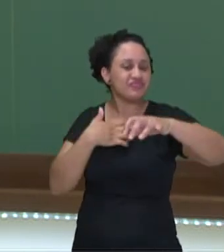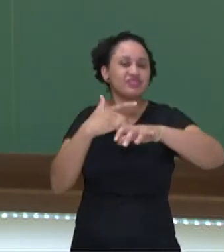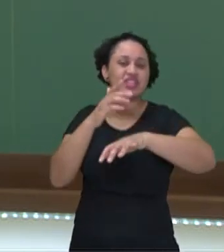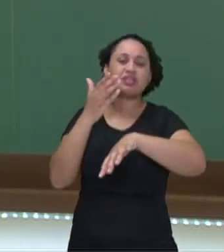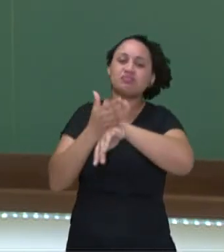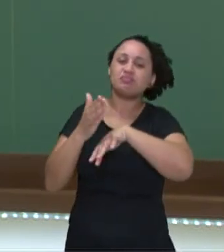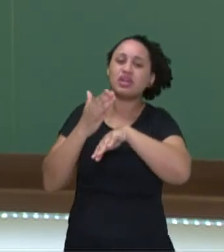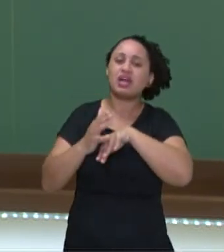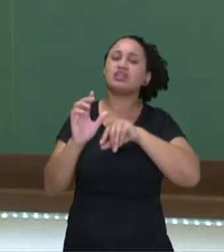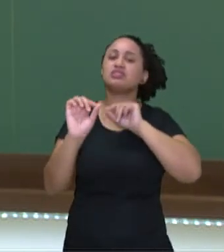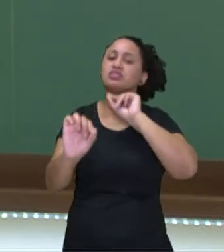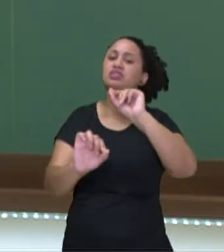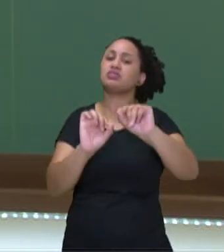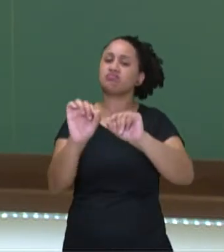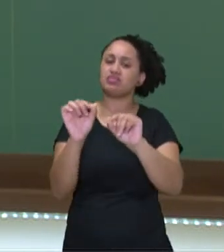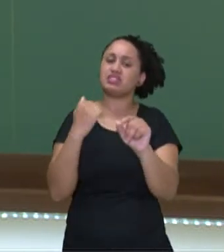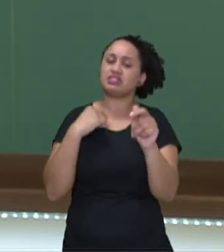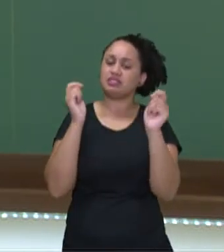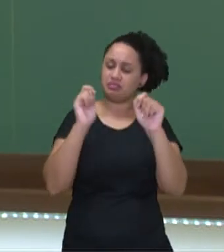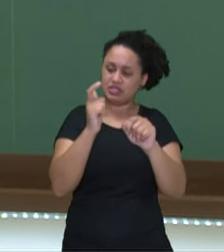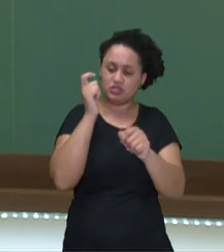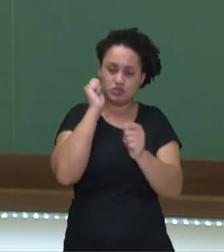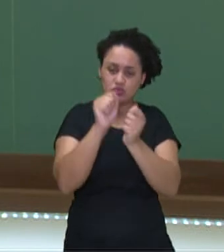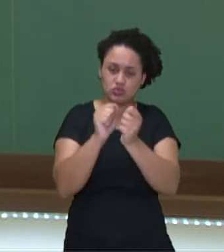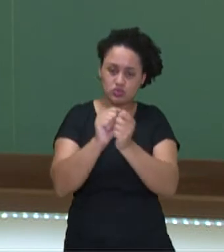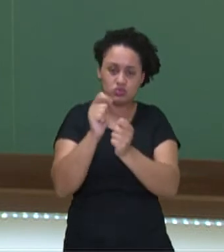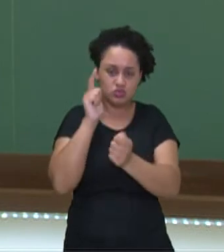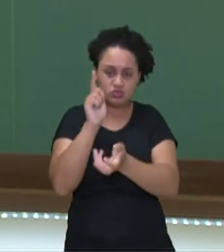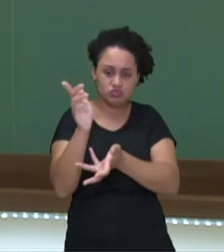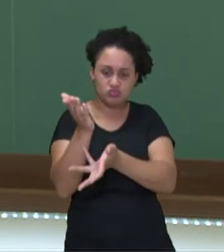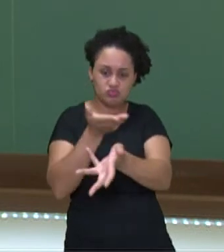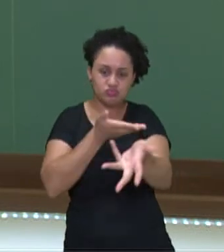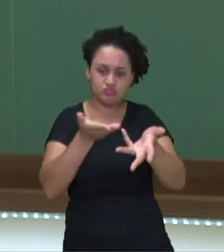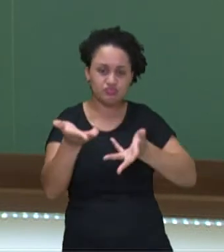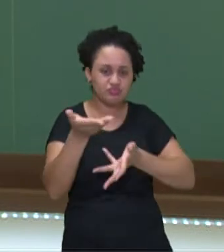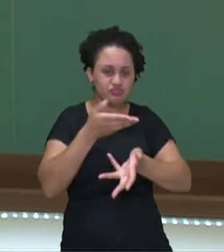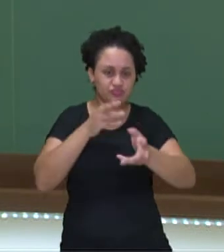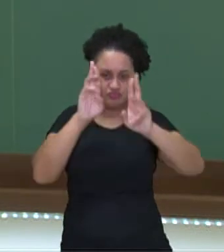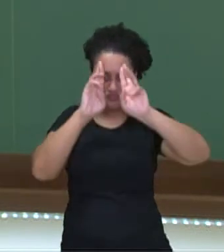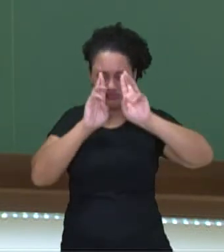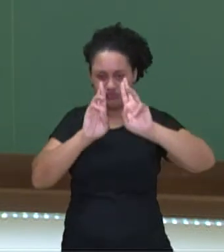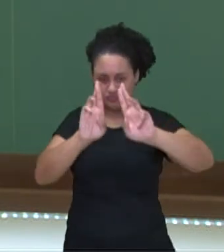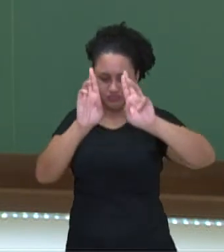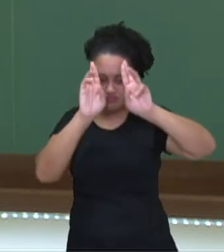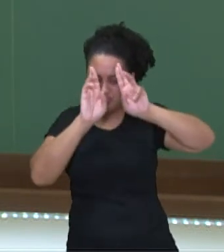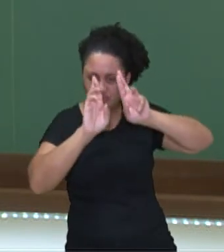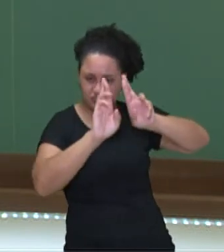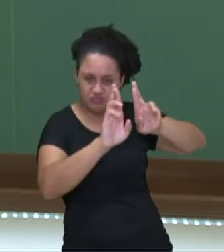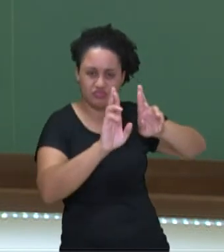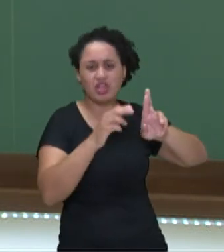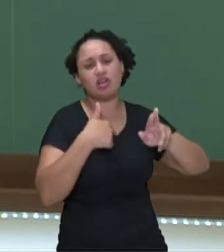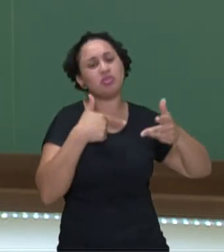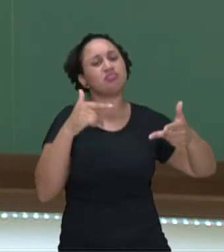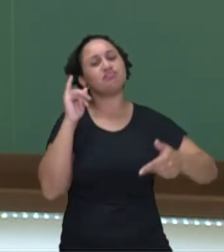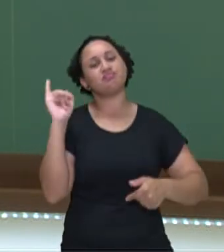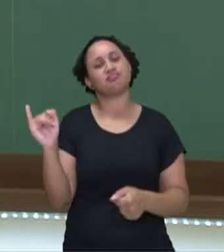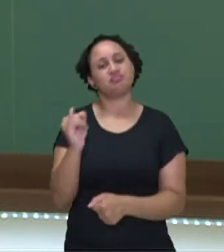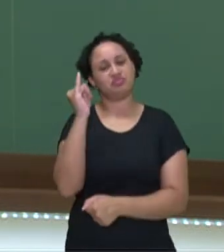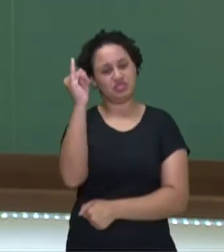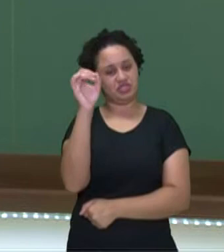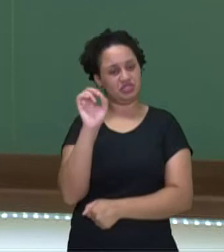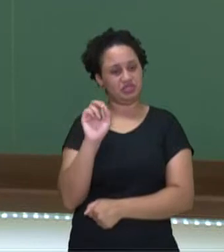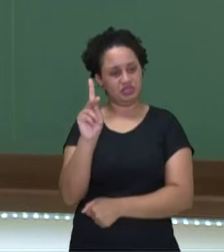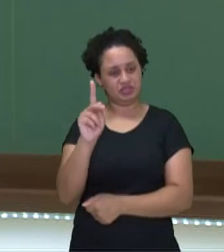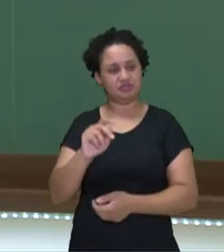exercitar a capacidade de conviver respeitosamente uns com os outros é algo fundamental,